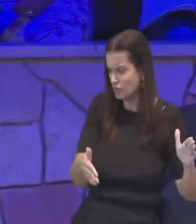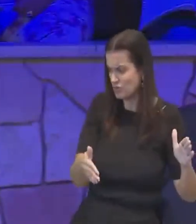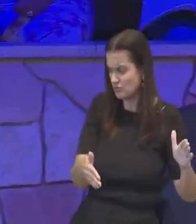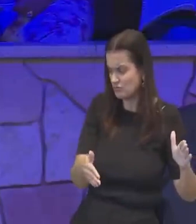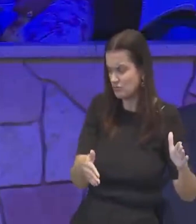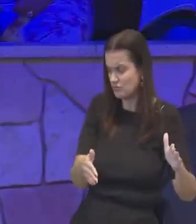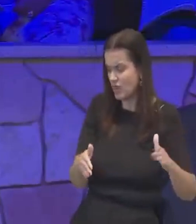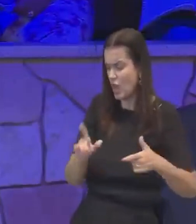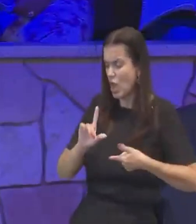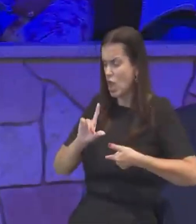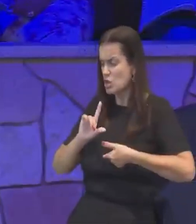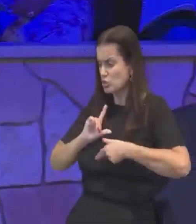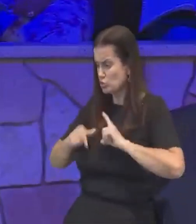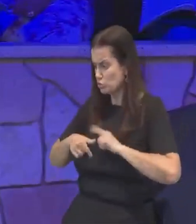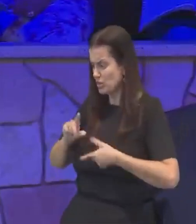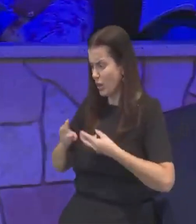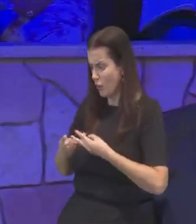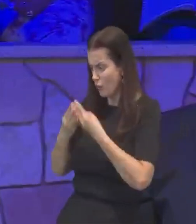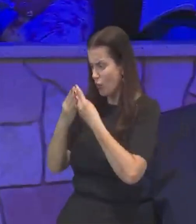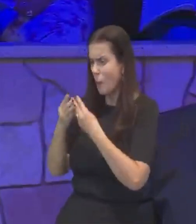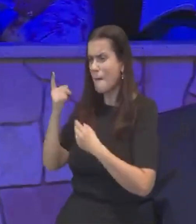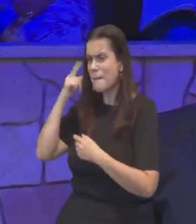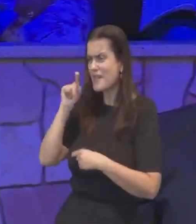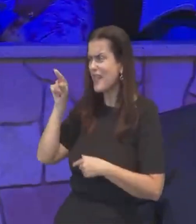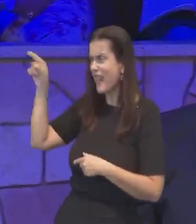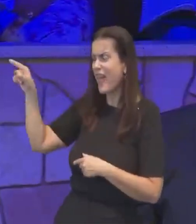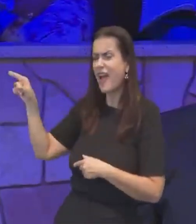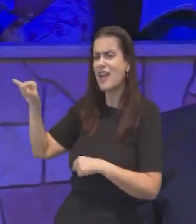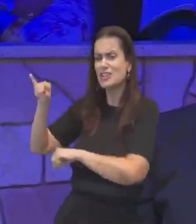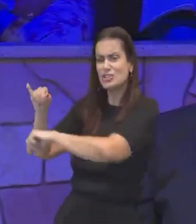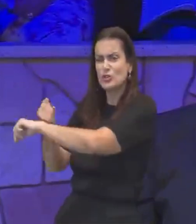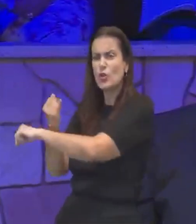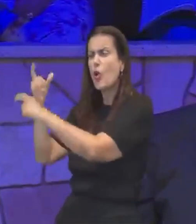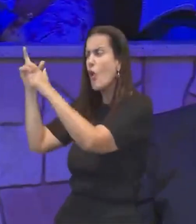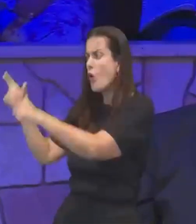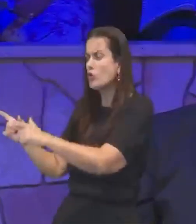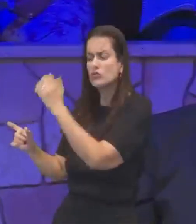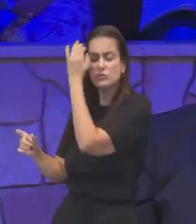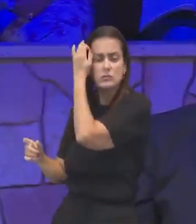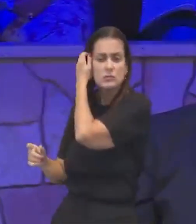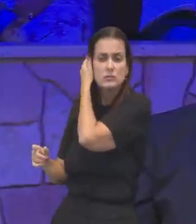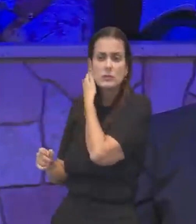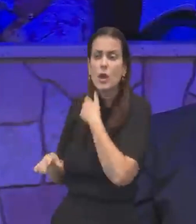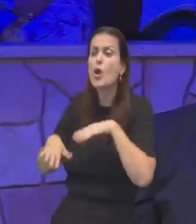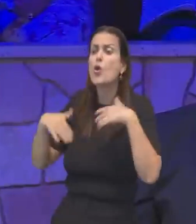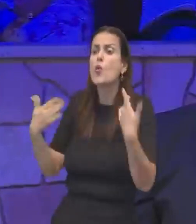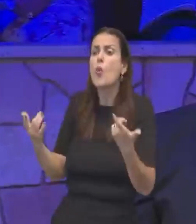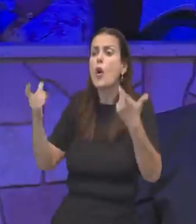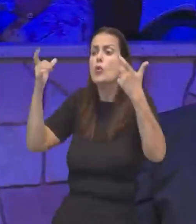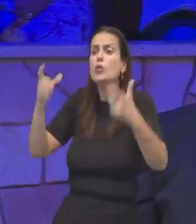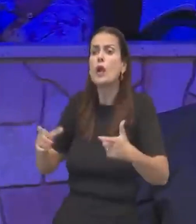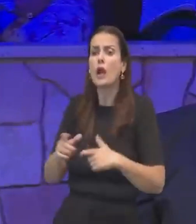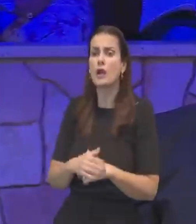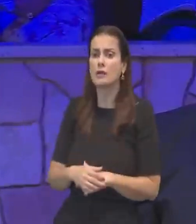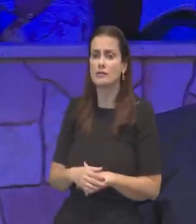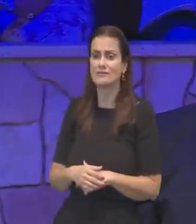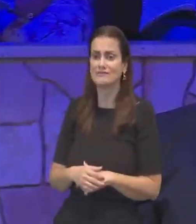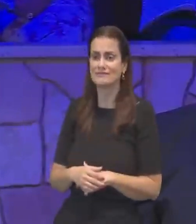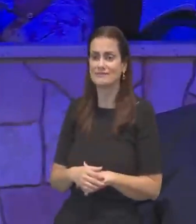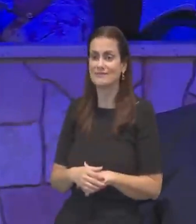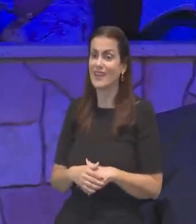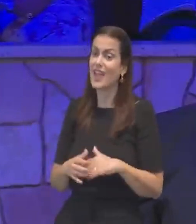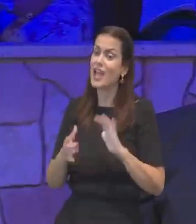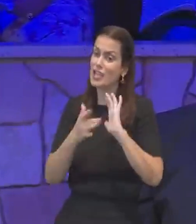Jerusalém. Qual é o lugar? E Jesus responde: Deus é Espírito. É necessário